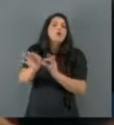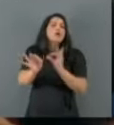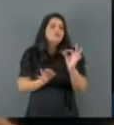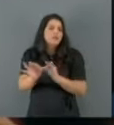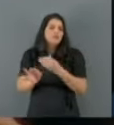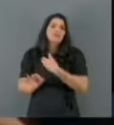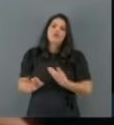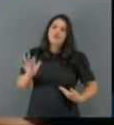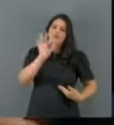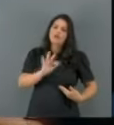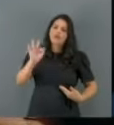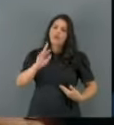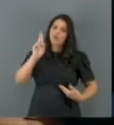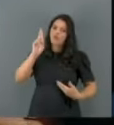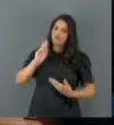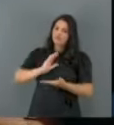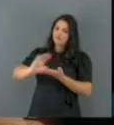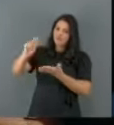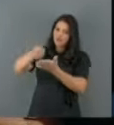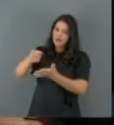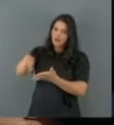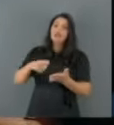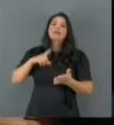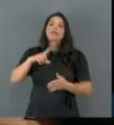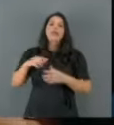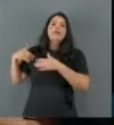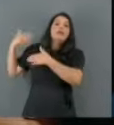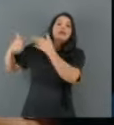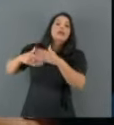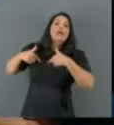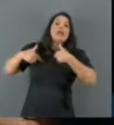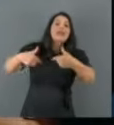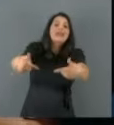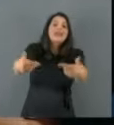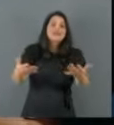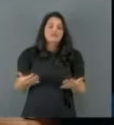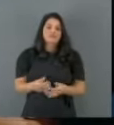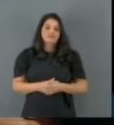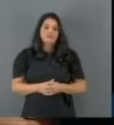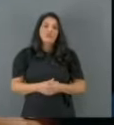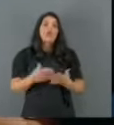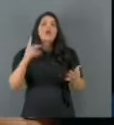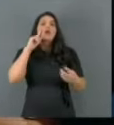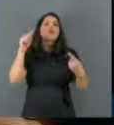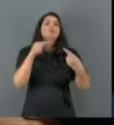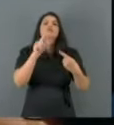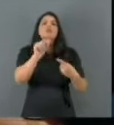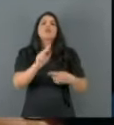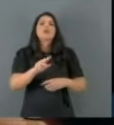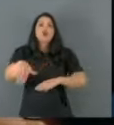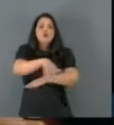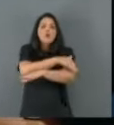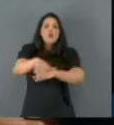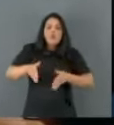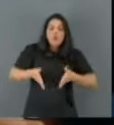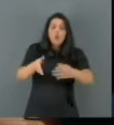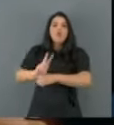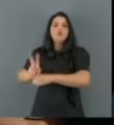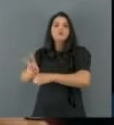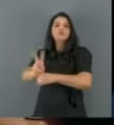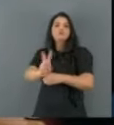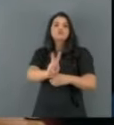pela União e estruturado em carreira, destina-se, na forma da lei, ao patrulhamento ostensivo das